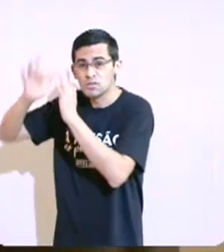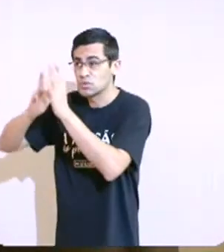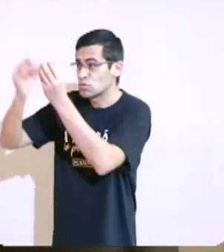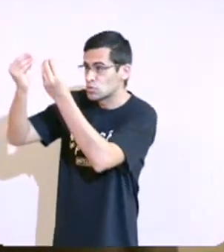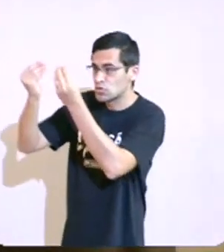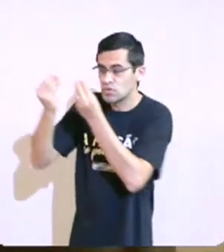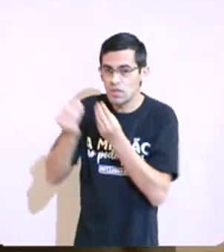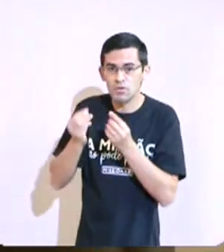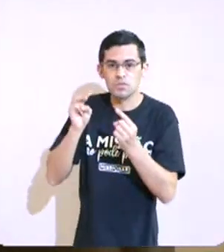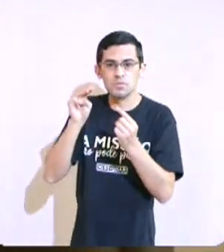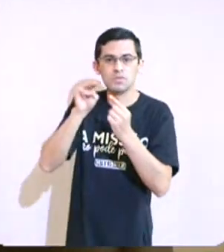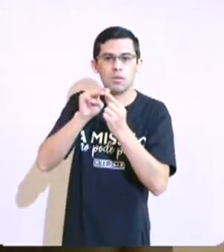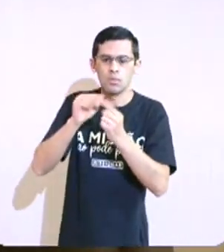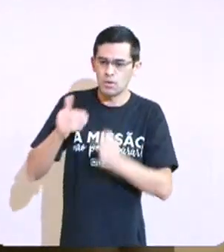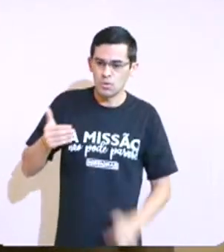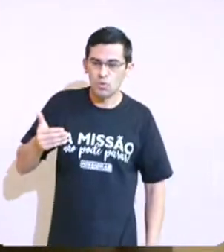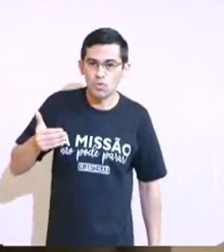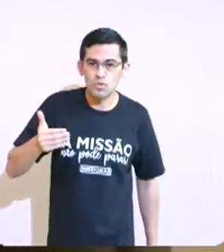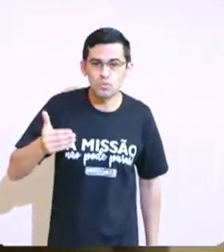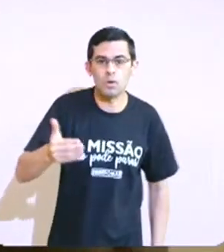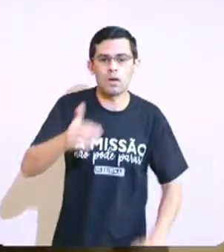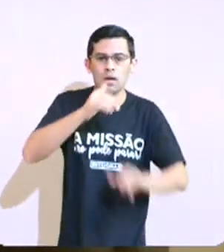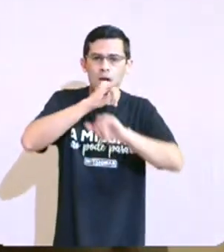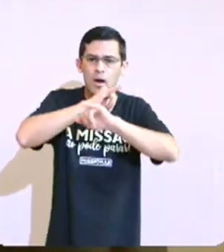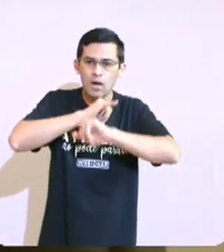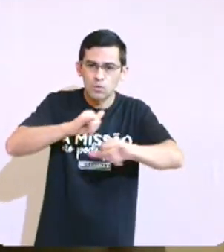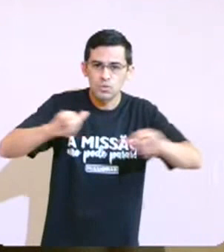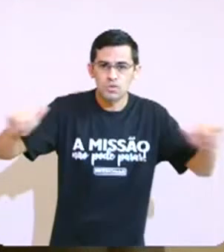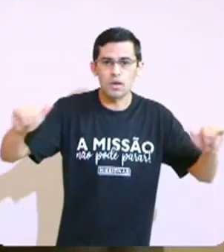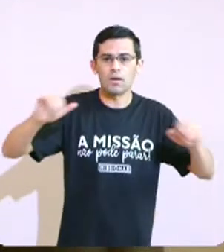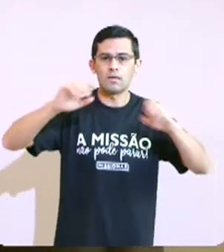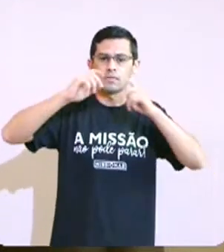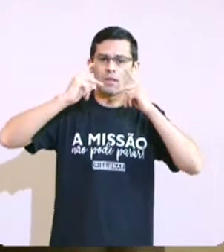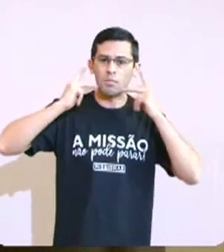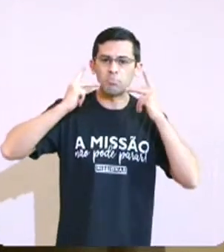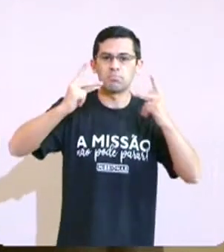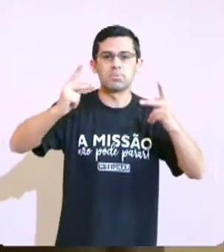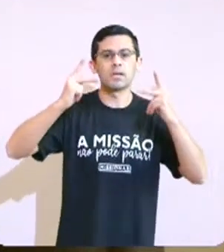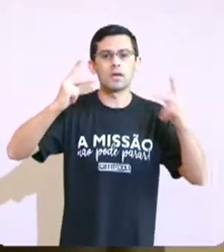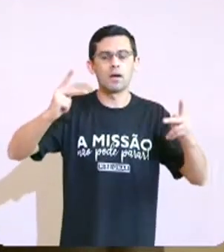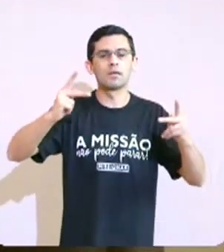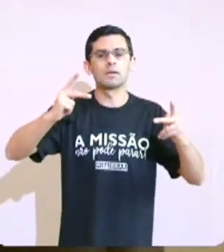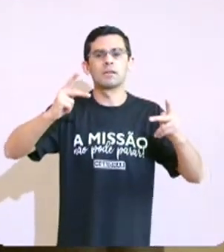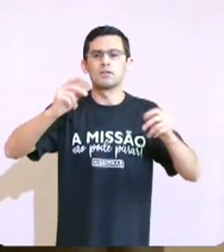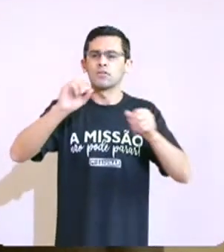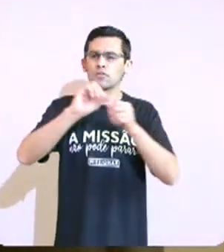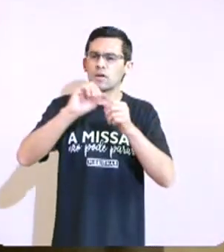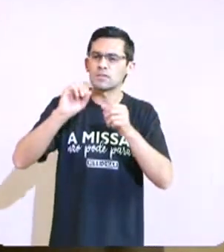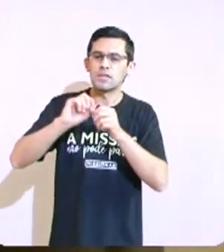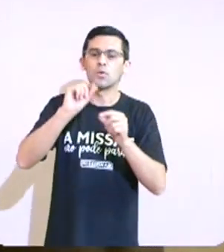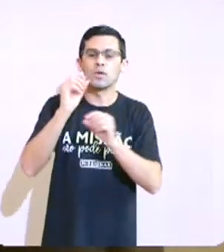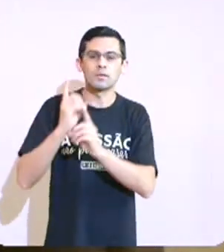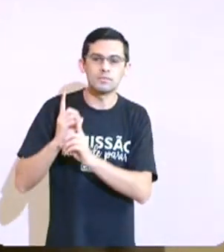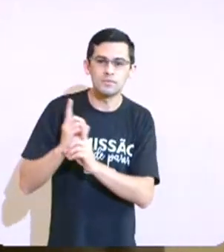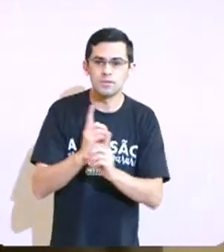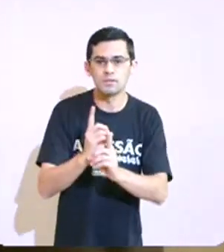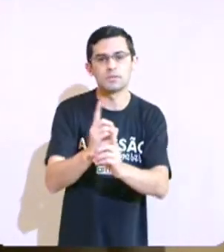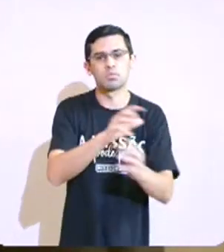fazer, continuar a obra que ele começou a fazer, ensinar, a obra lhe fazer